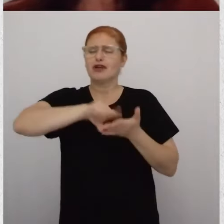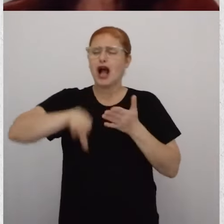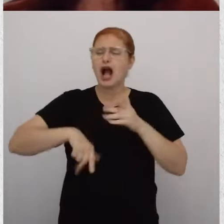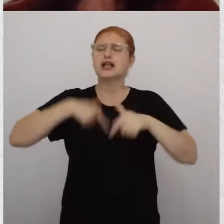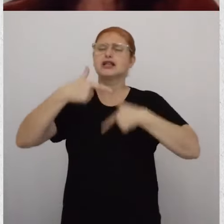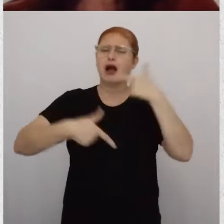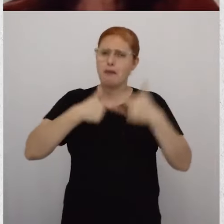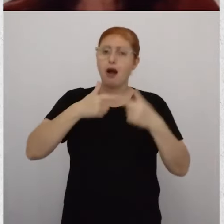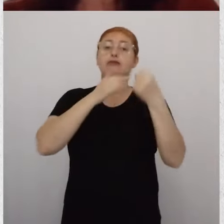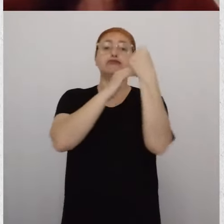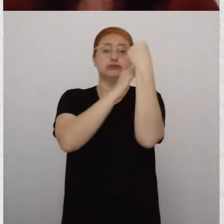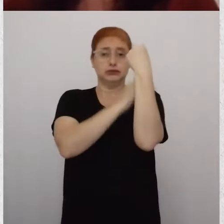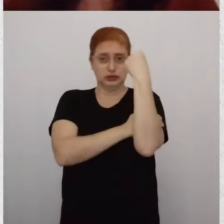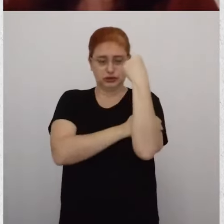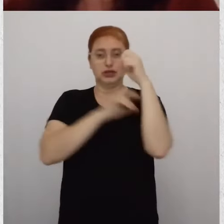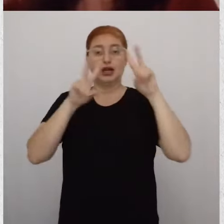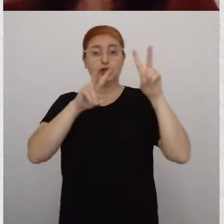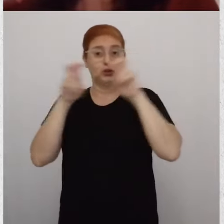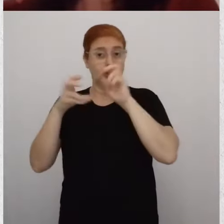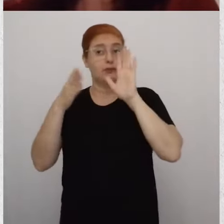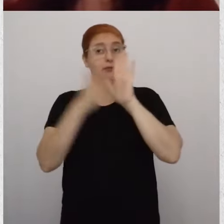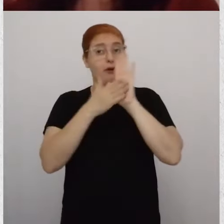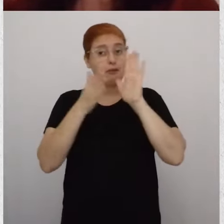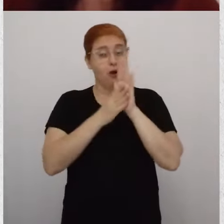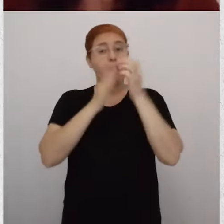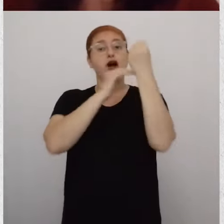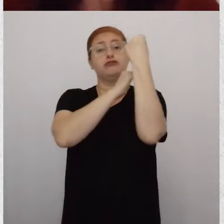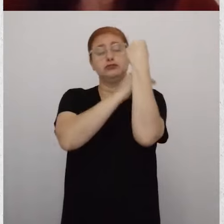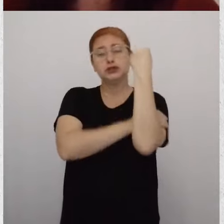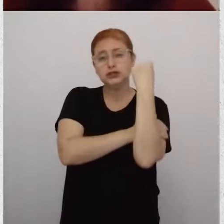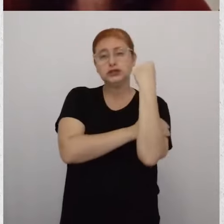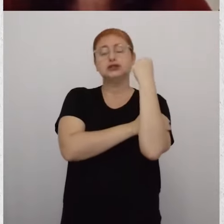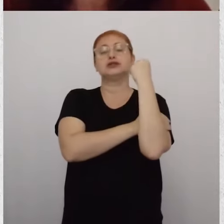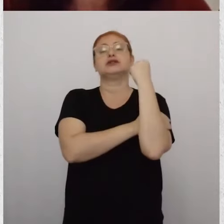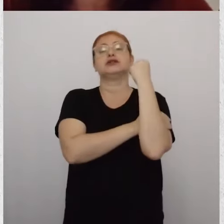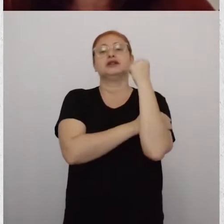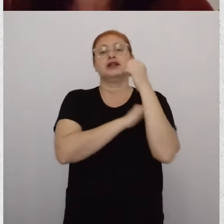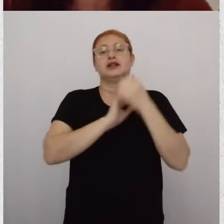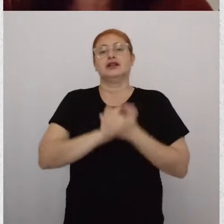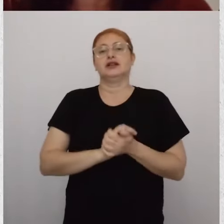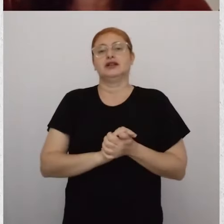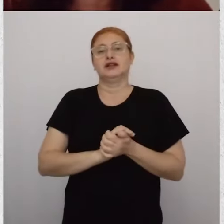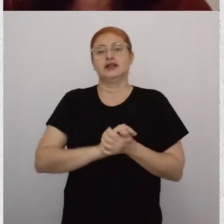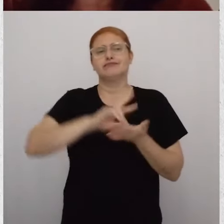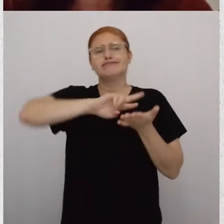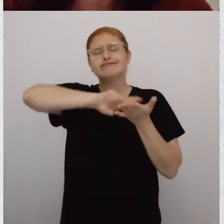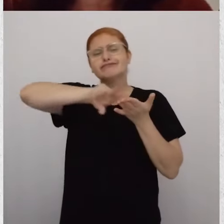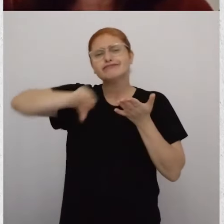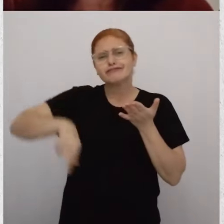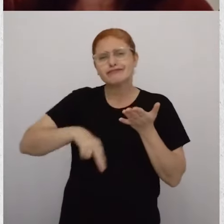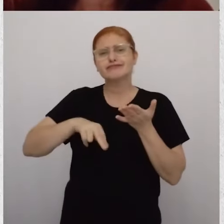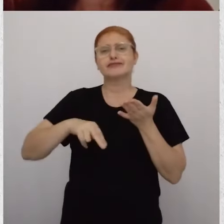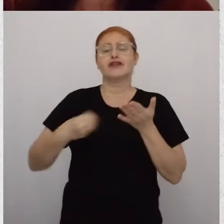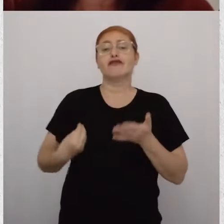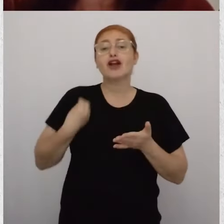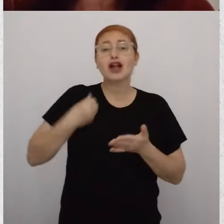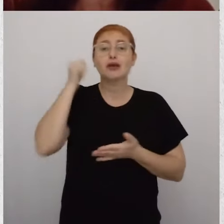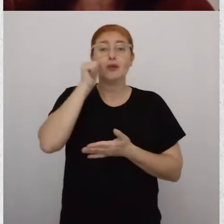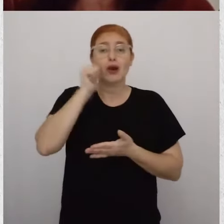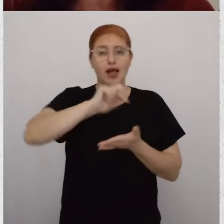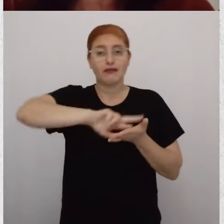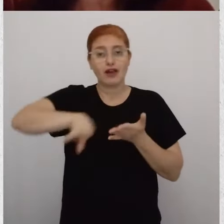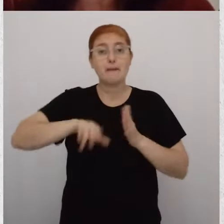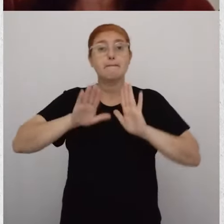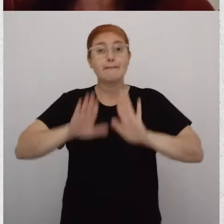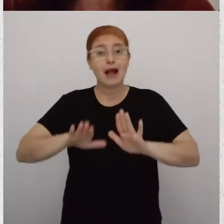trabalhos feministas sobre as pautas feministas, as temáticas, a situação das mulheres e tal,